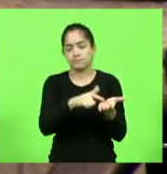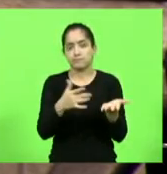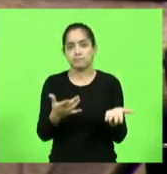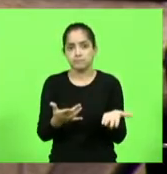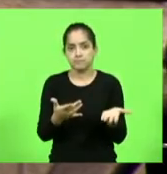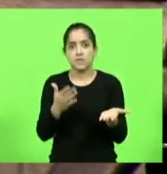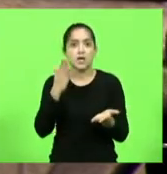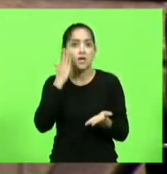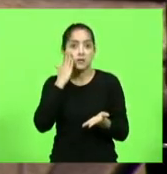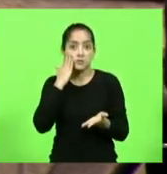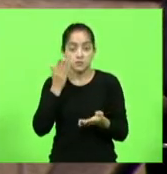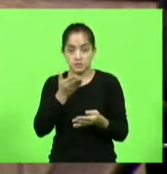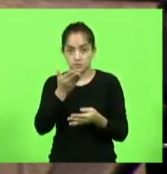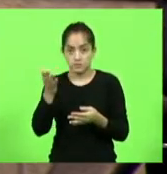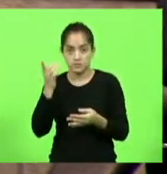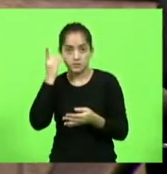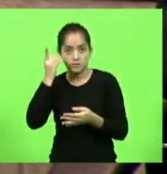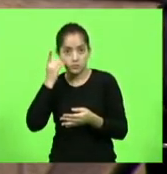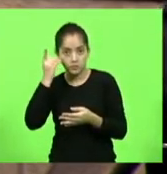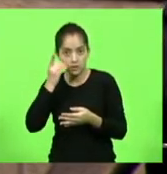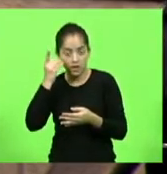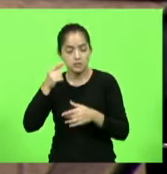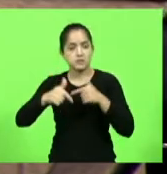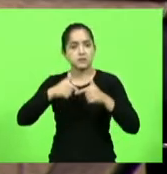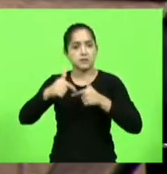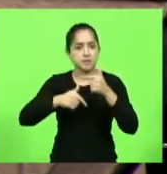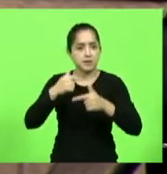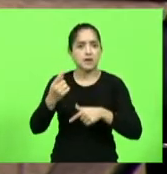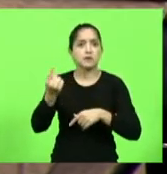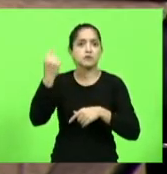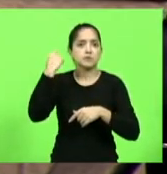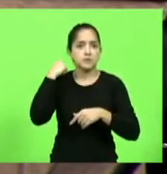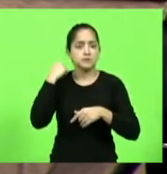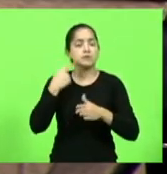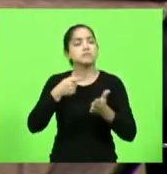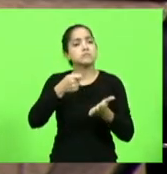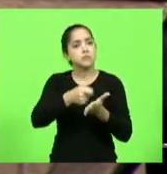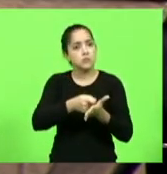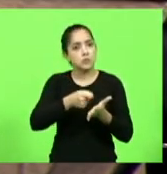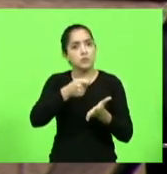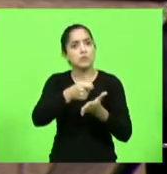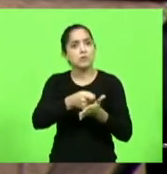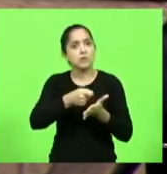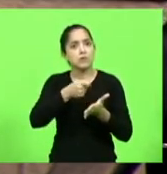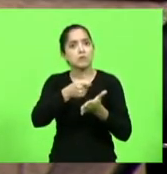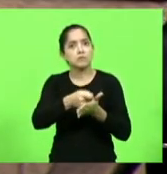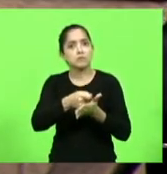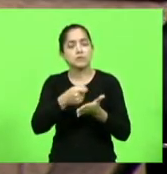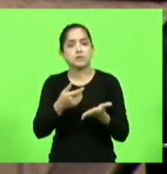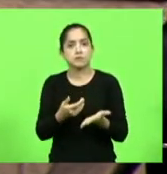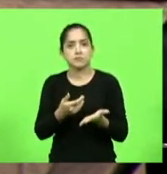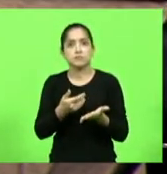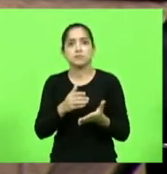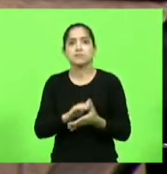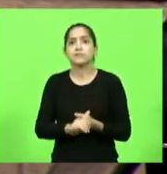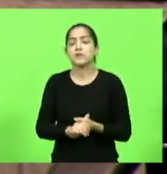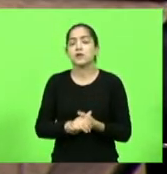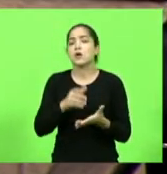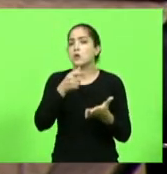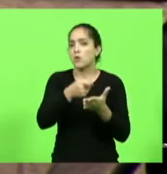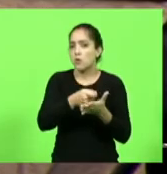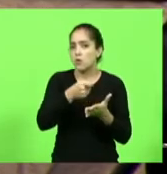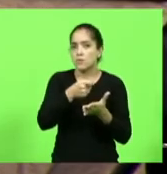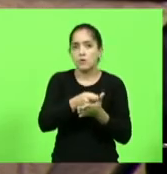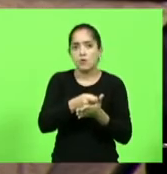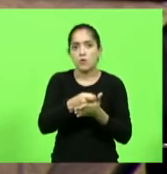passaram nessas décadas de Santa Catarina estão cobrando. O deputado Peninha, lá do Alto Vale, eu sei que ele cobra, como